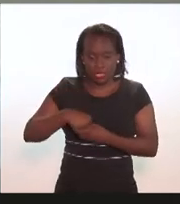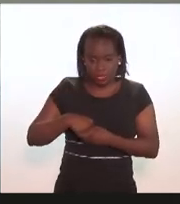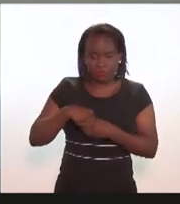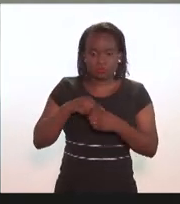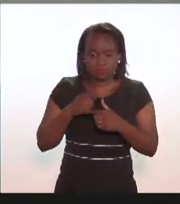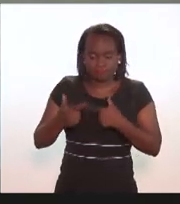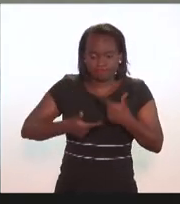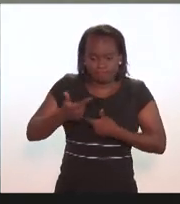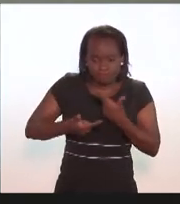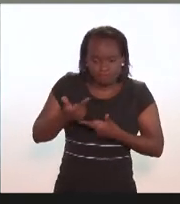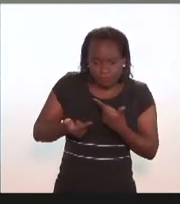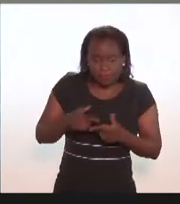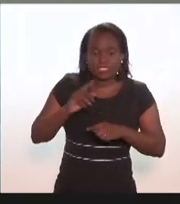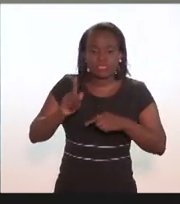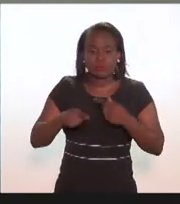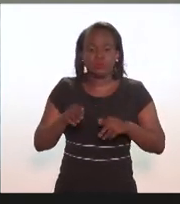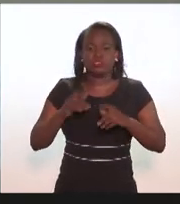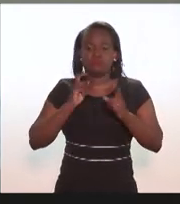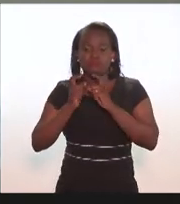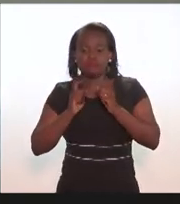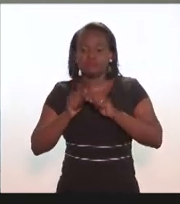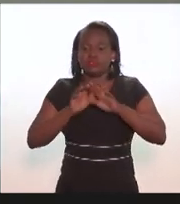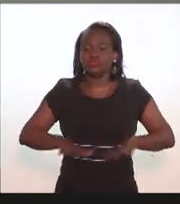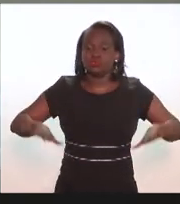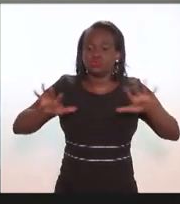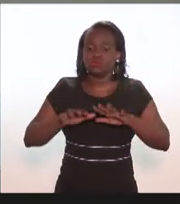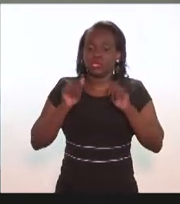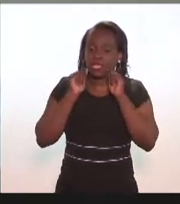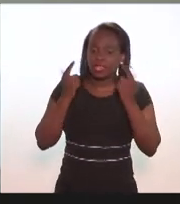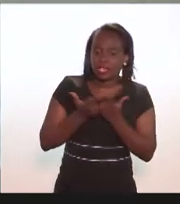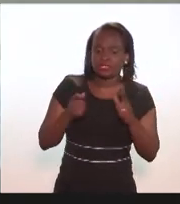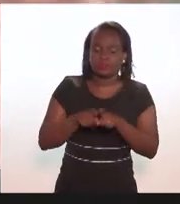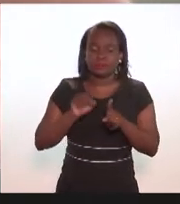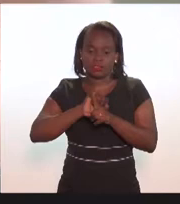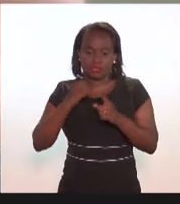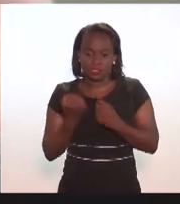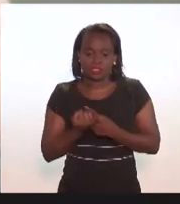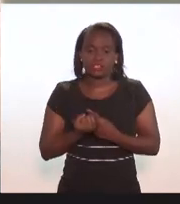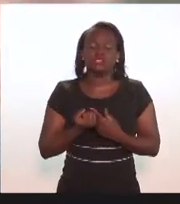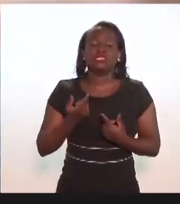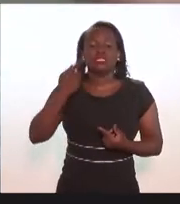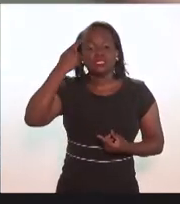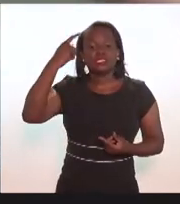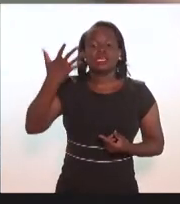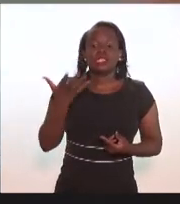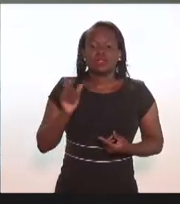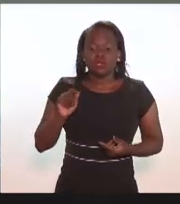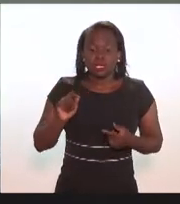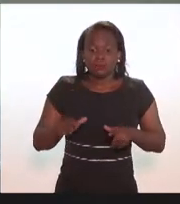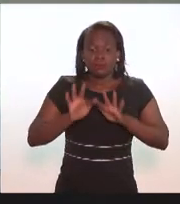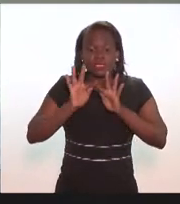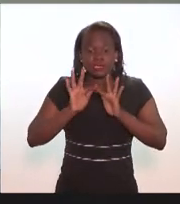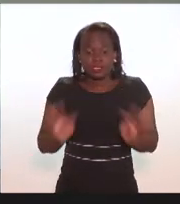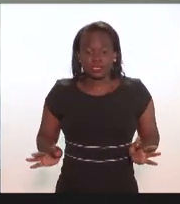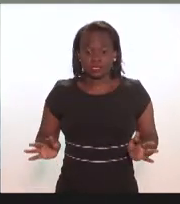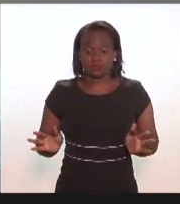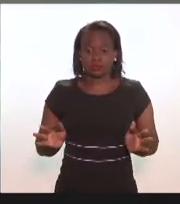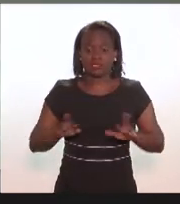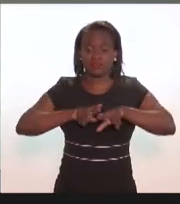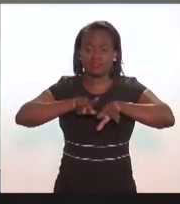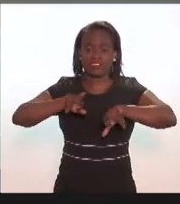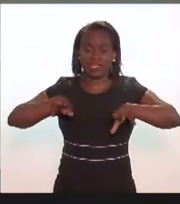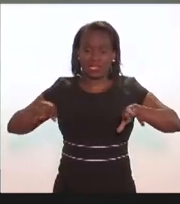conseguir fazer essa discussão com a sociedade, com a Assembleia Legislativa. A ideia é simplificar as